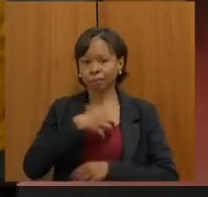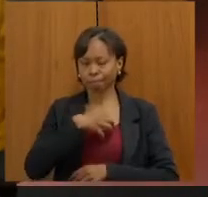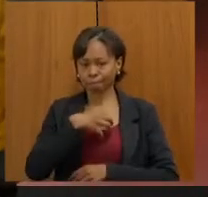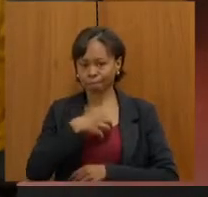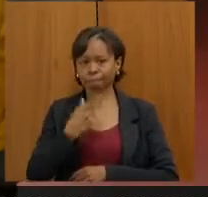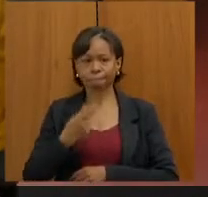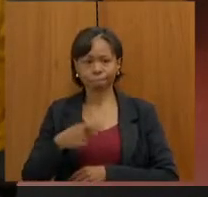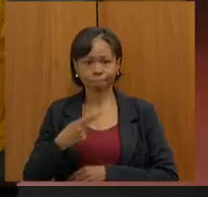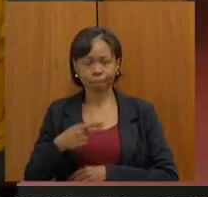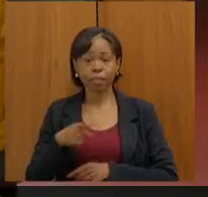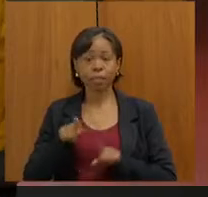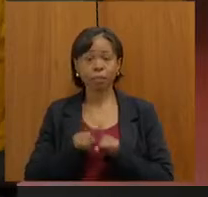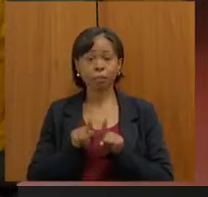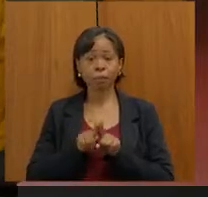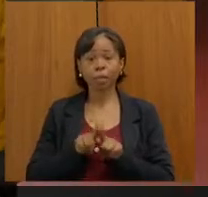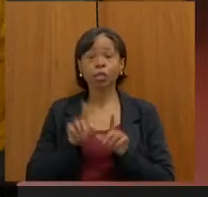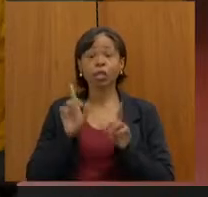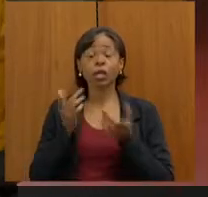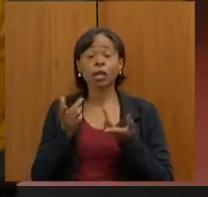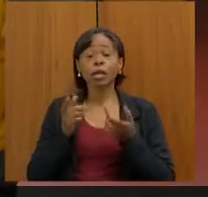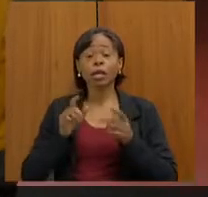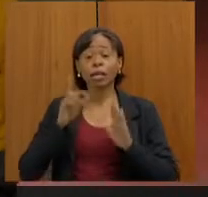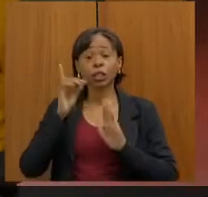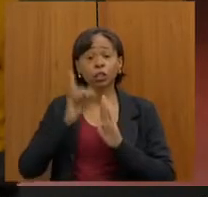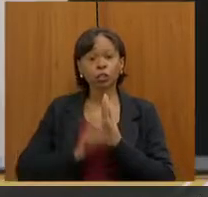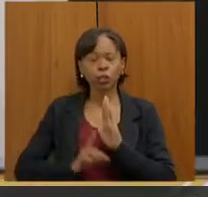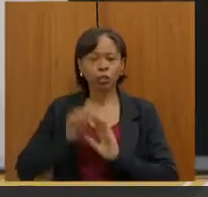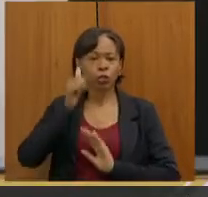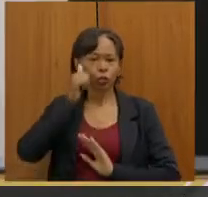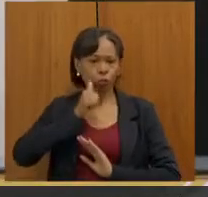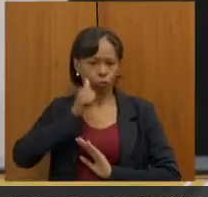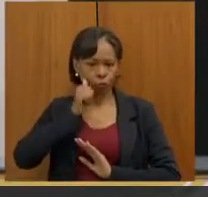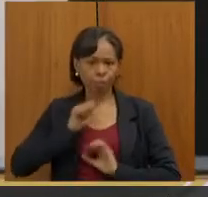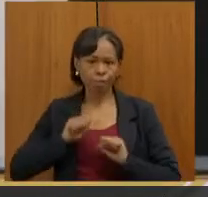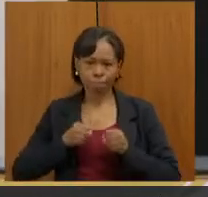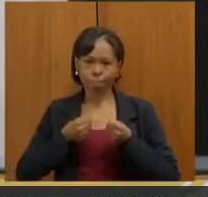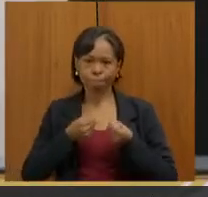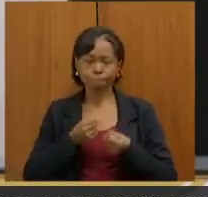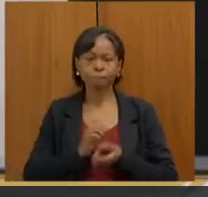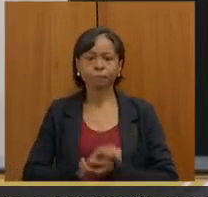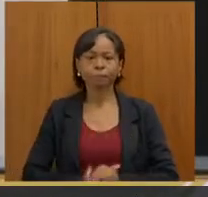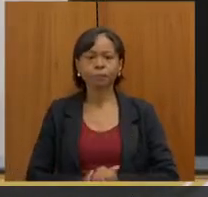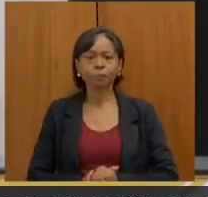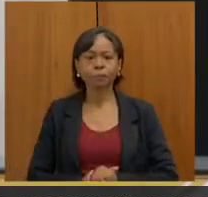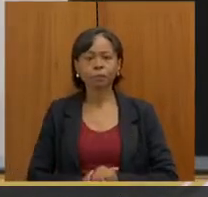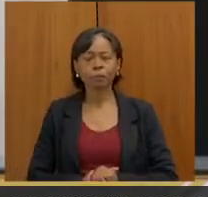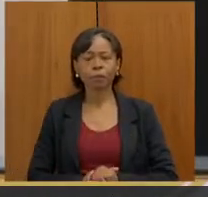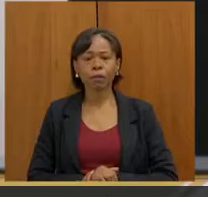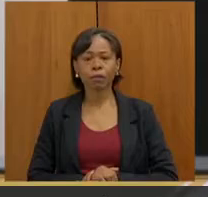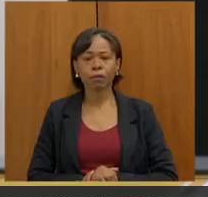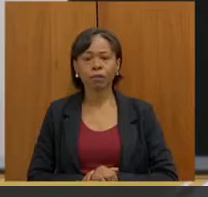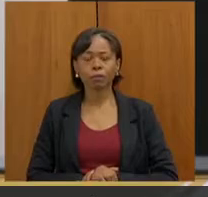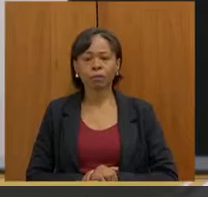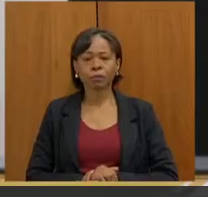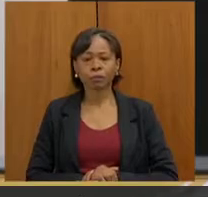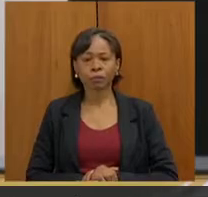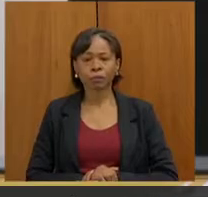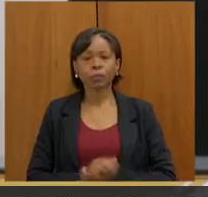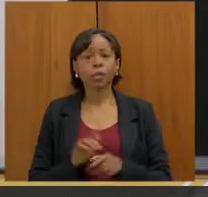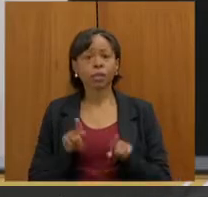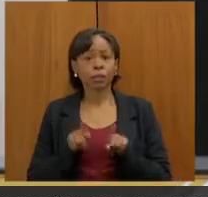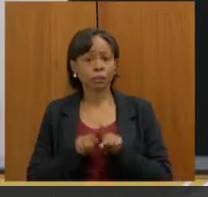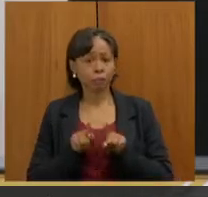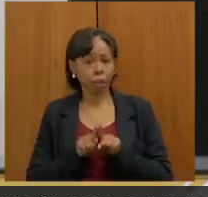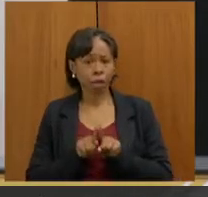comissão em defesa dos direitos da mulher bom gente eu quero registrar que além das nossas